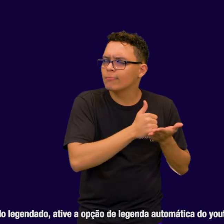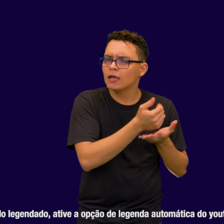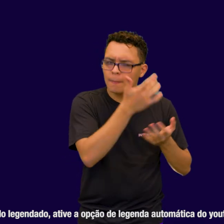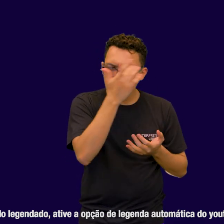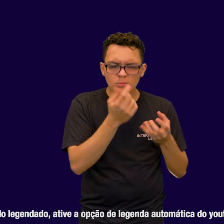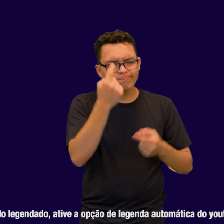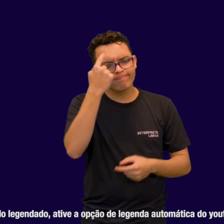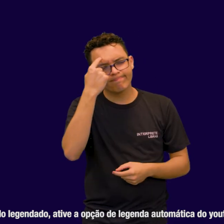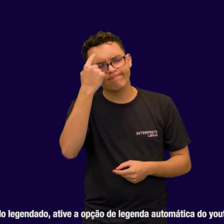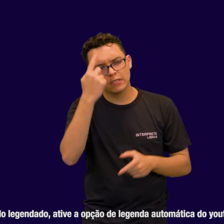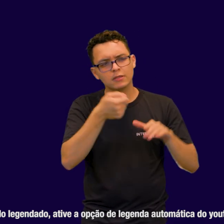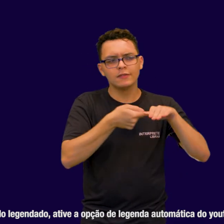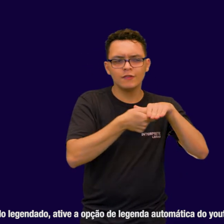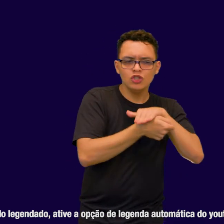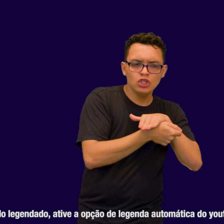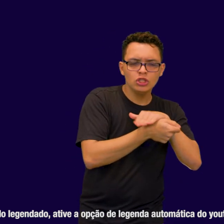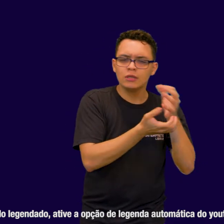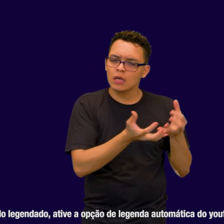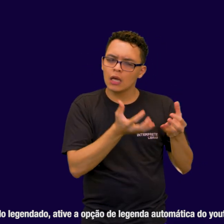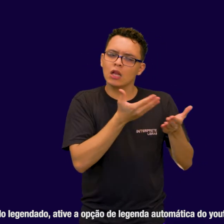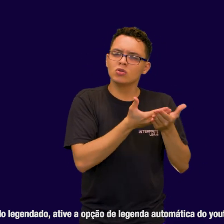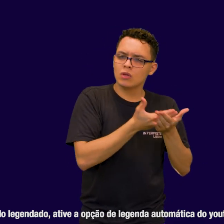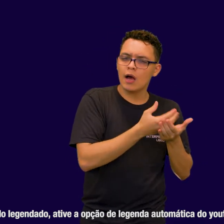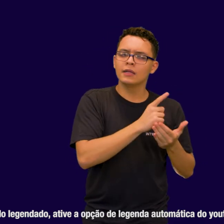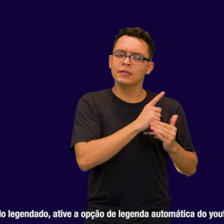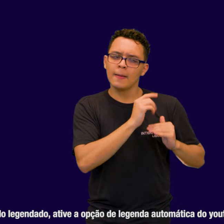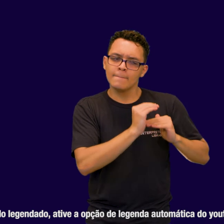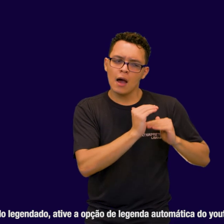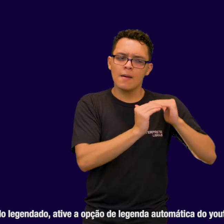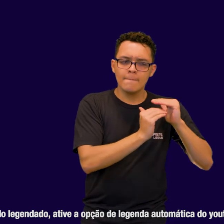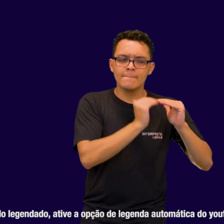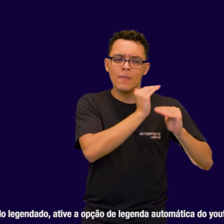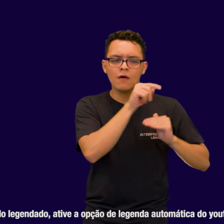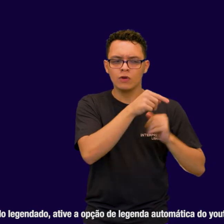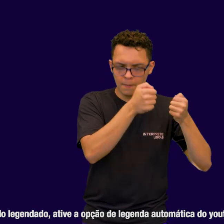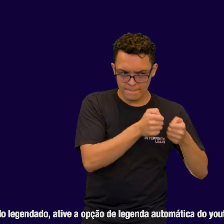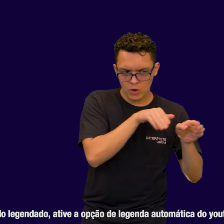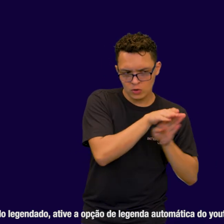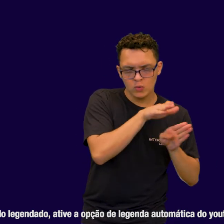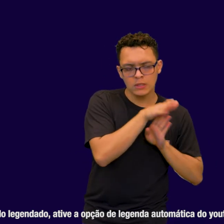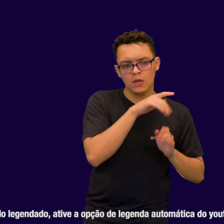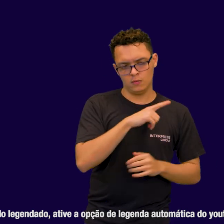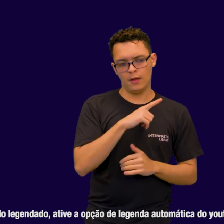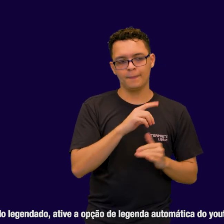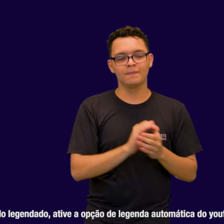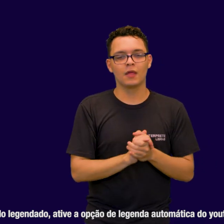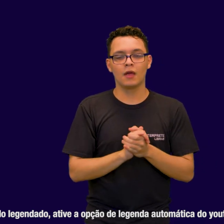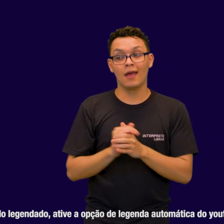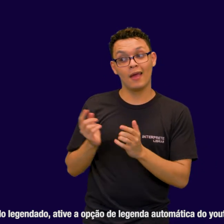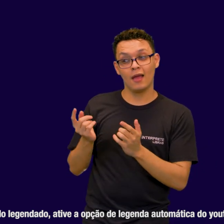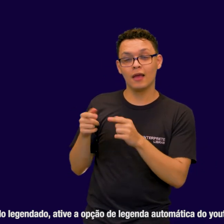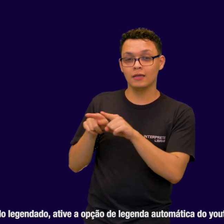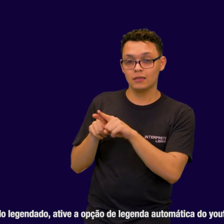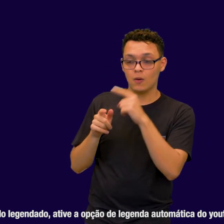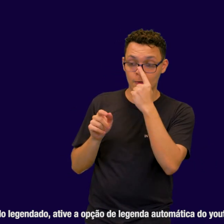em investir, para quem está pensando em começar a estudar? Existem uns primeiros passos ali que você pode dar uma orientação para as pessoas? Olha, eu